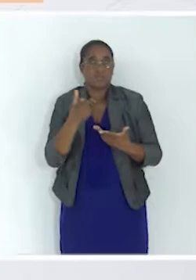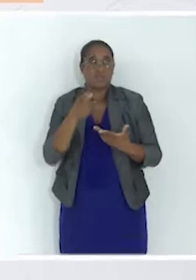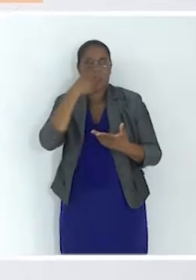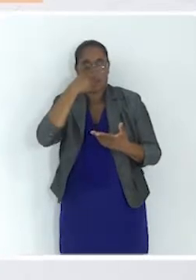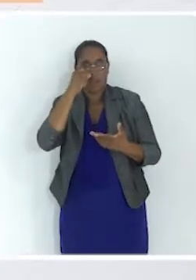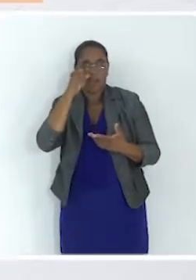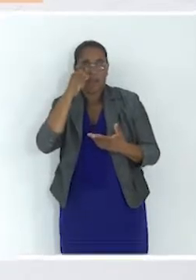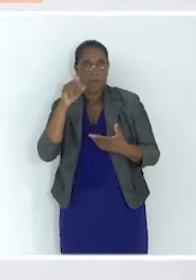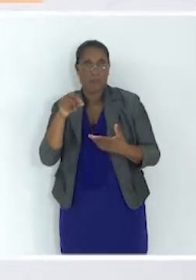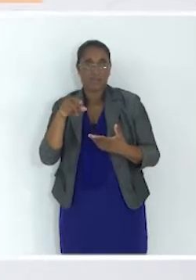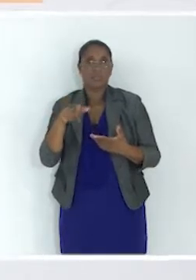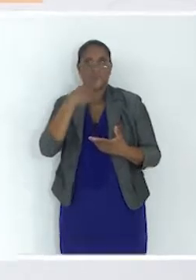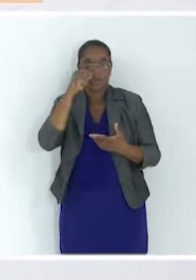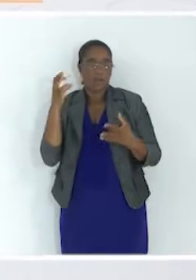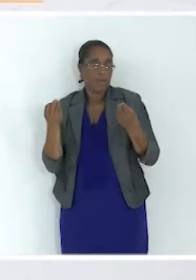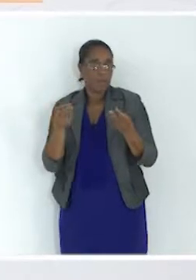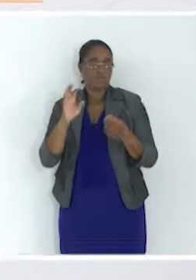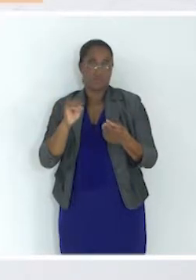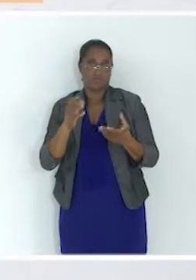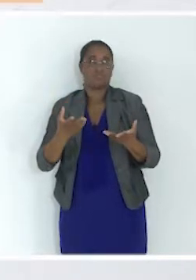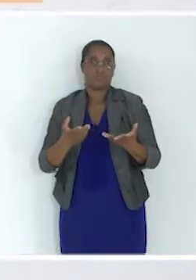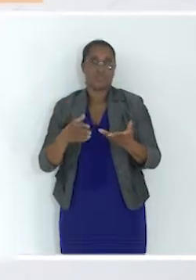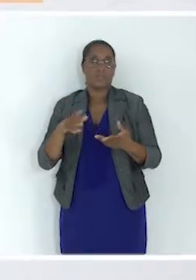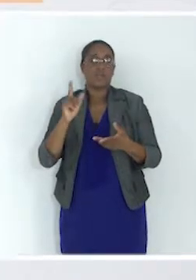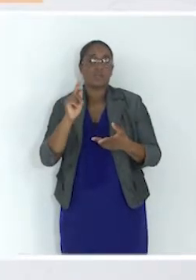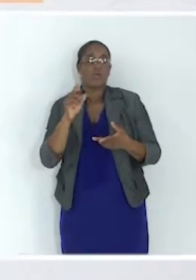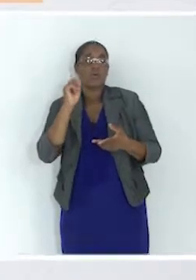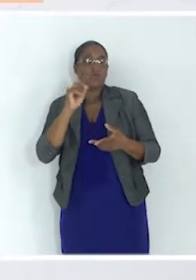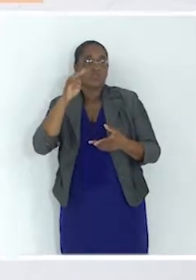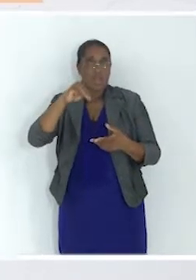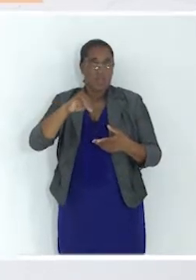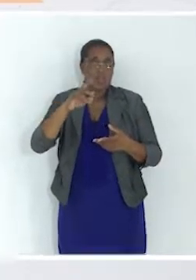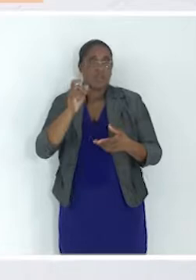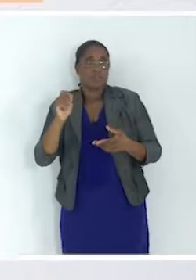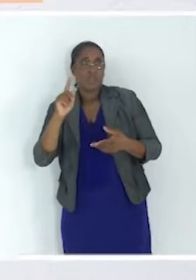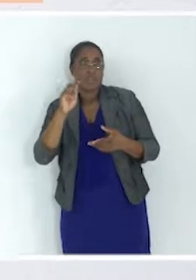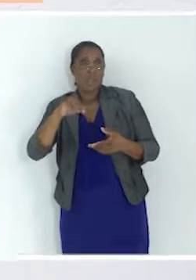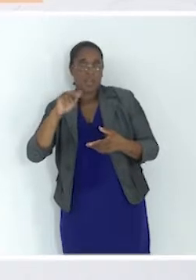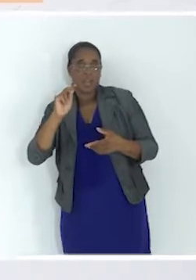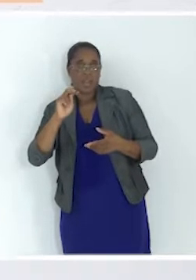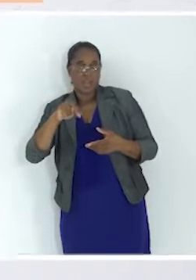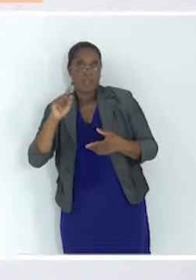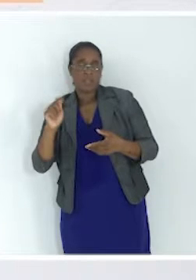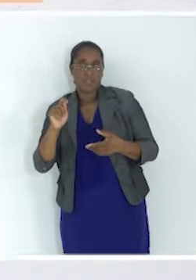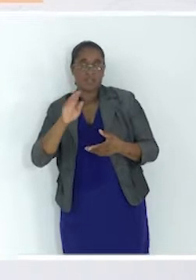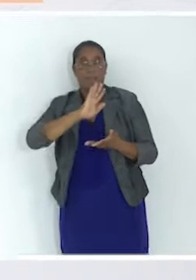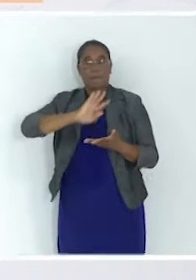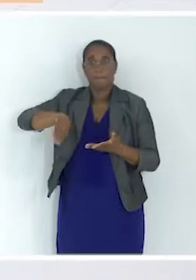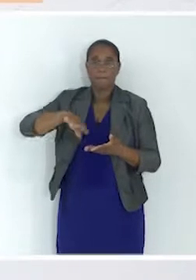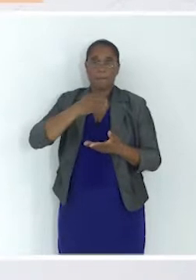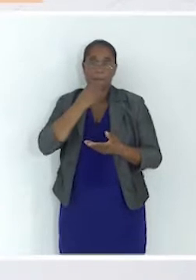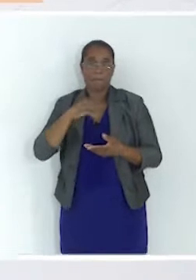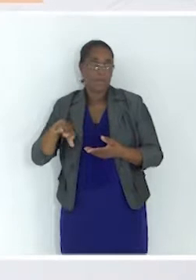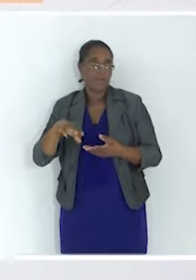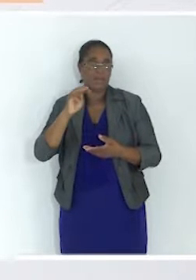A forma singular perde o M e acrescentamos NS. Colocamos NS. Tem ali exemplo.